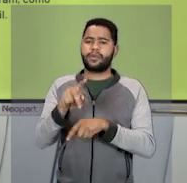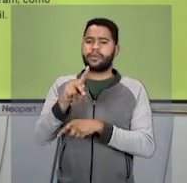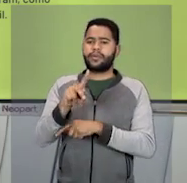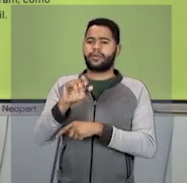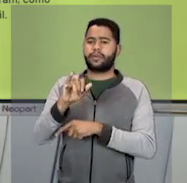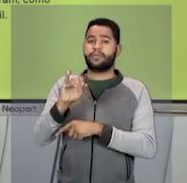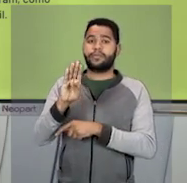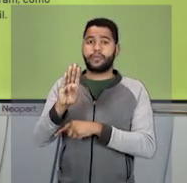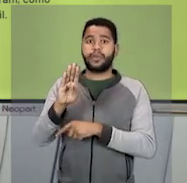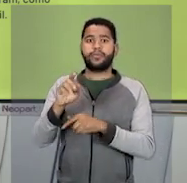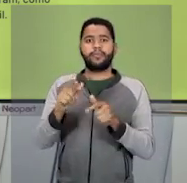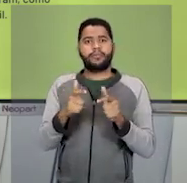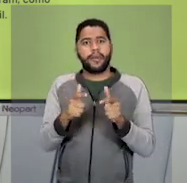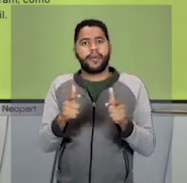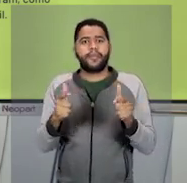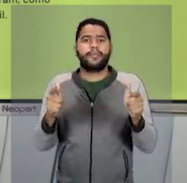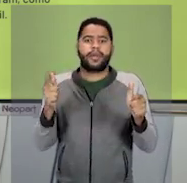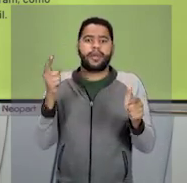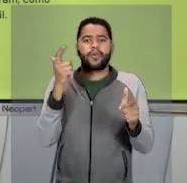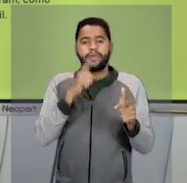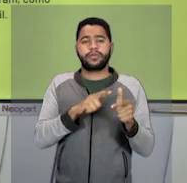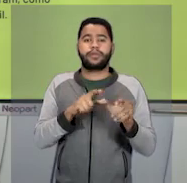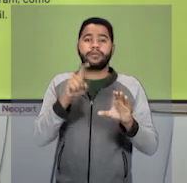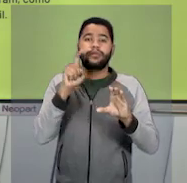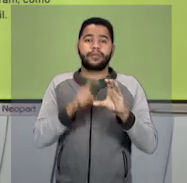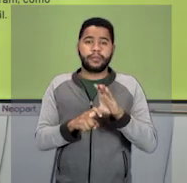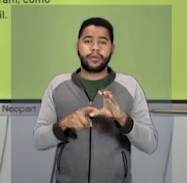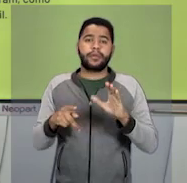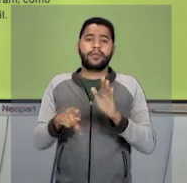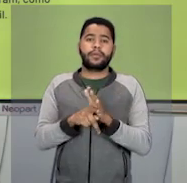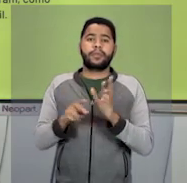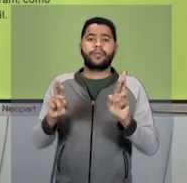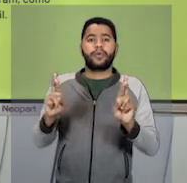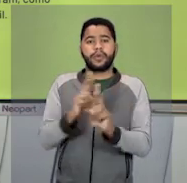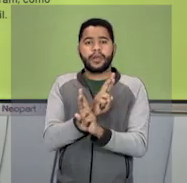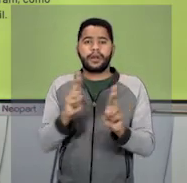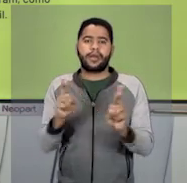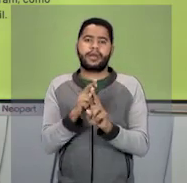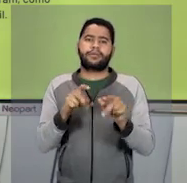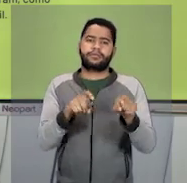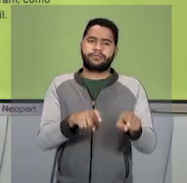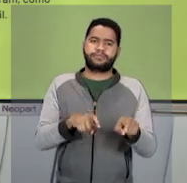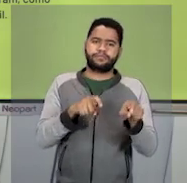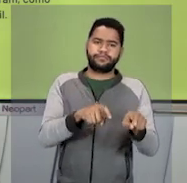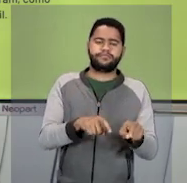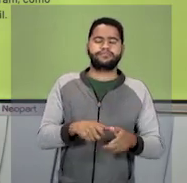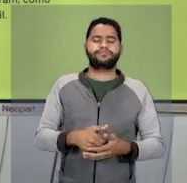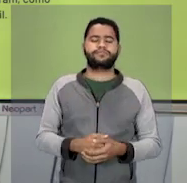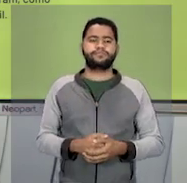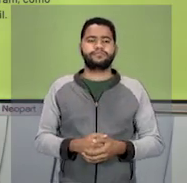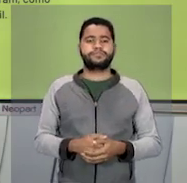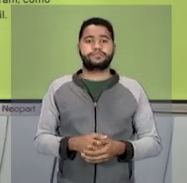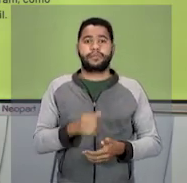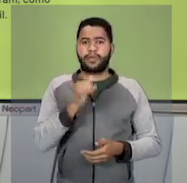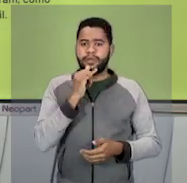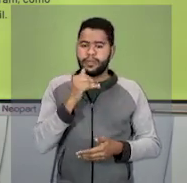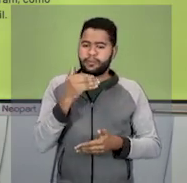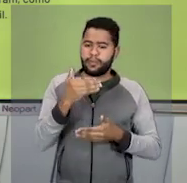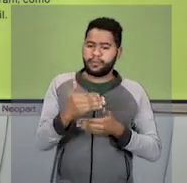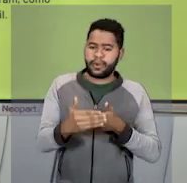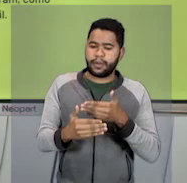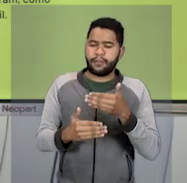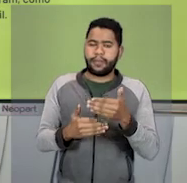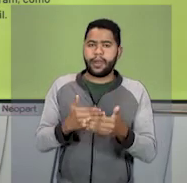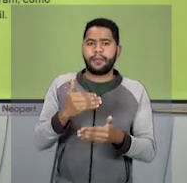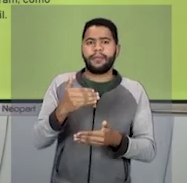Interno Bruto, crescer economicamente, ainda depende muito da questão da relação do campo. Então, quando mesmo você chega a esse processo